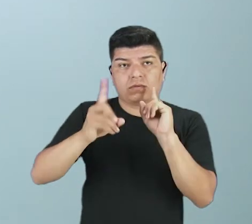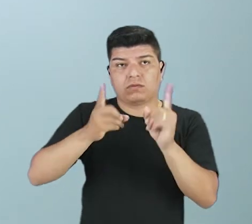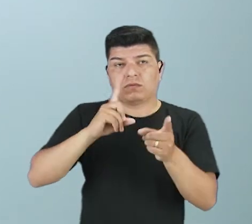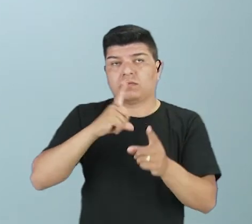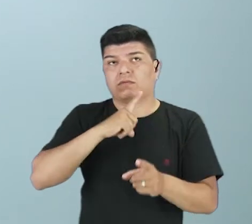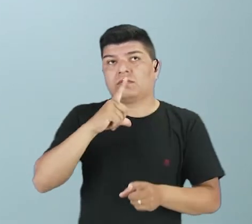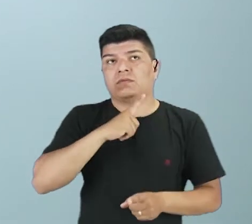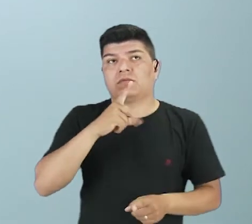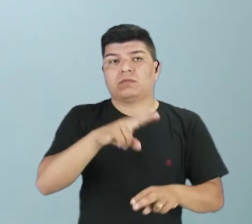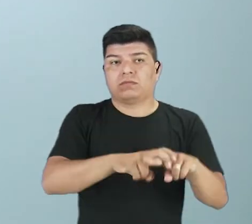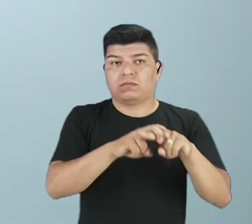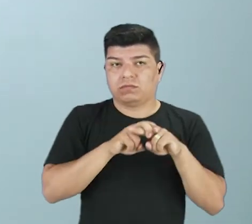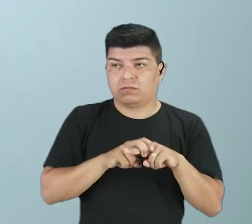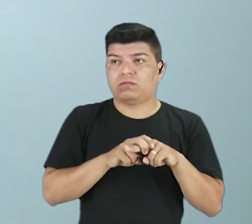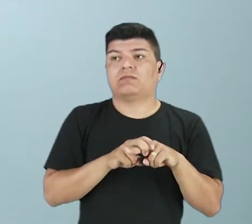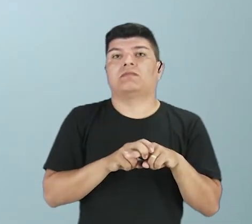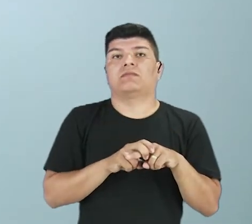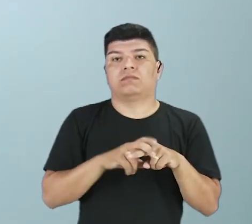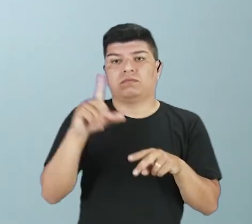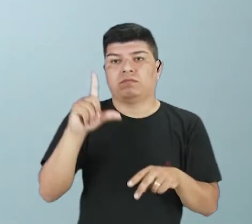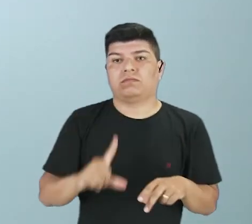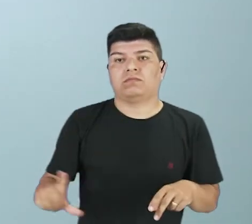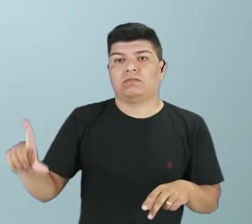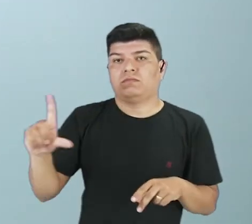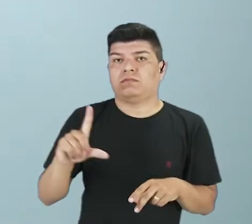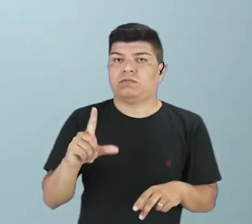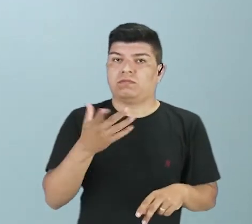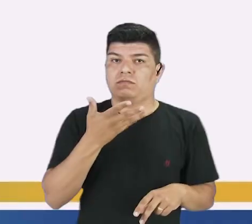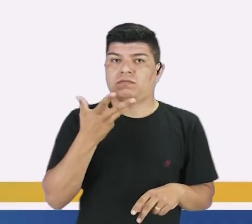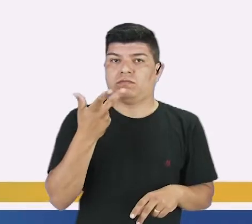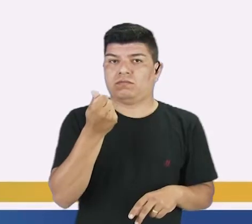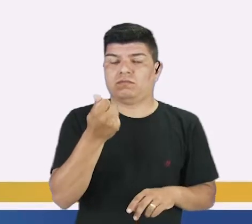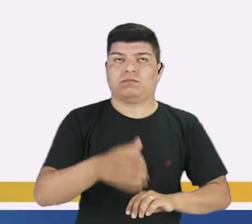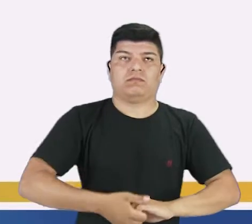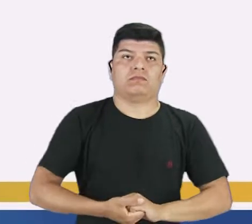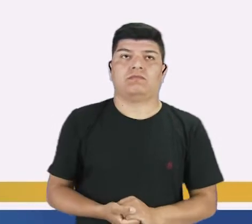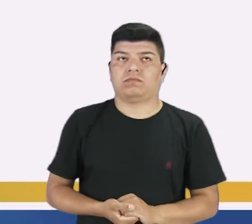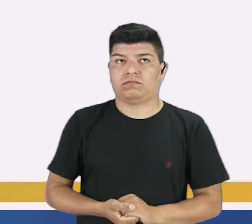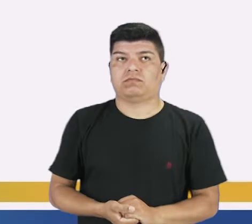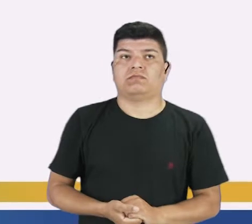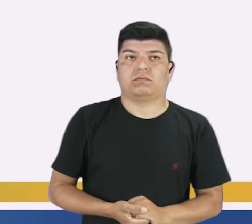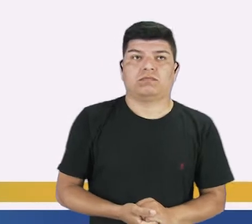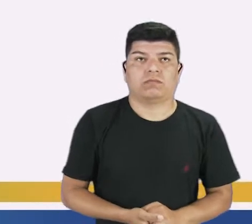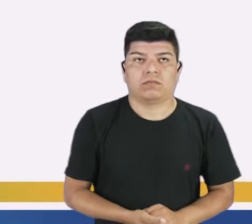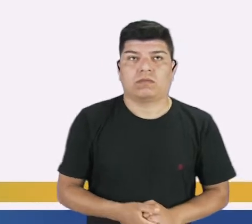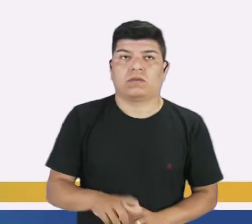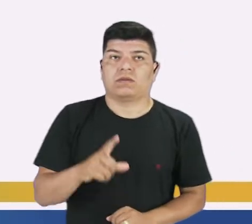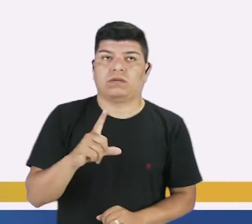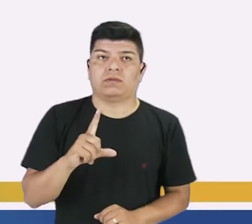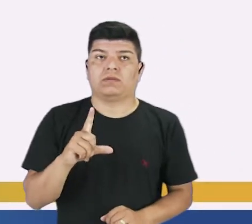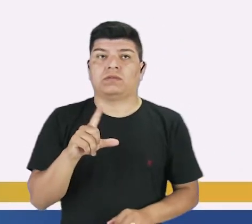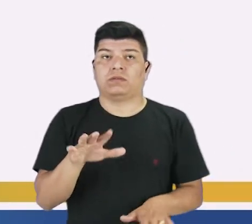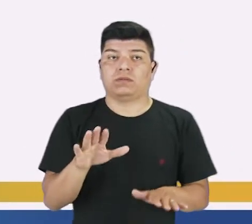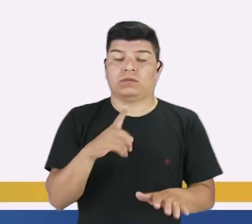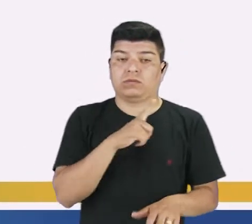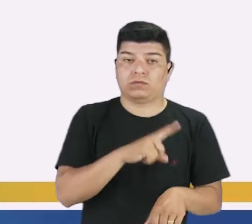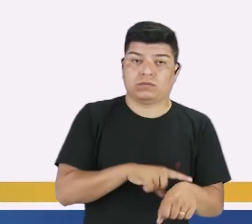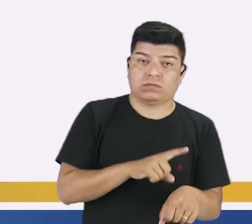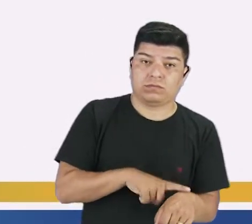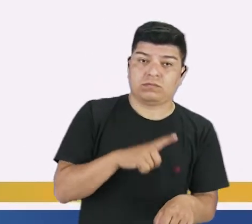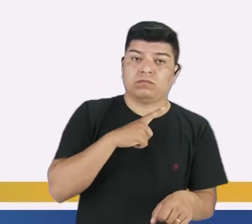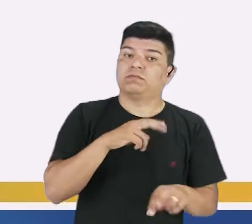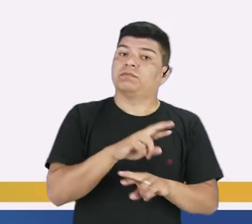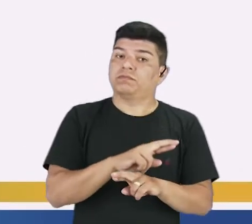que existe e é por isso que a literatura é tão encantadora. Que entre as épocas literárias há